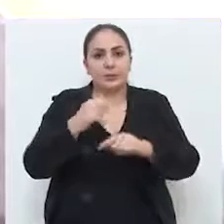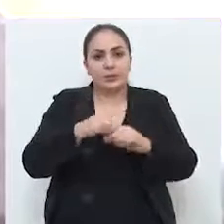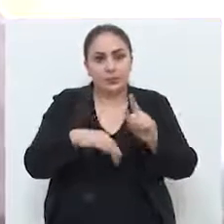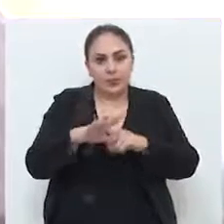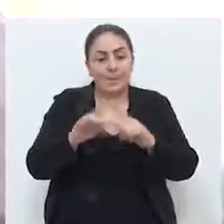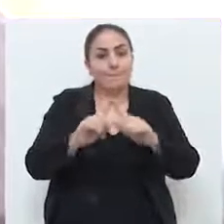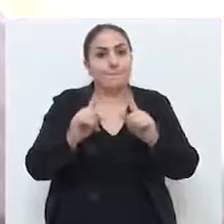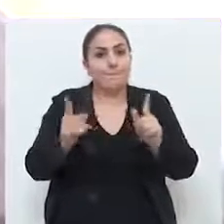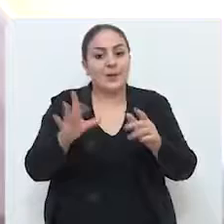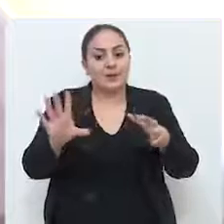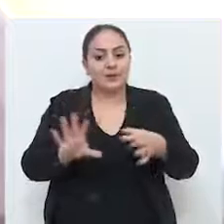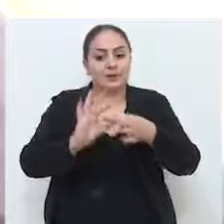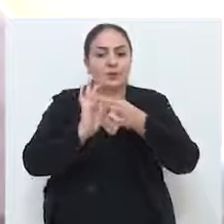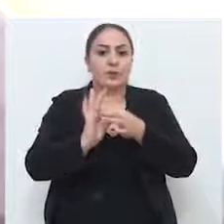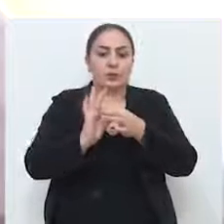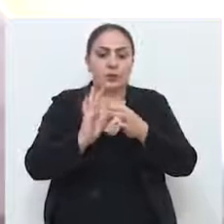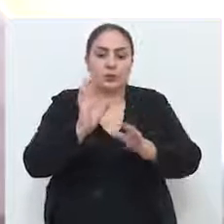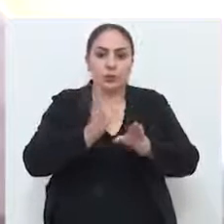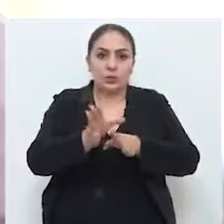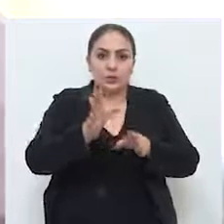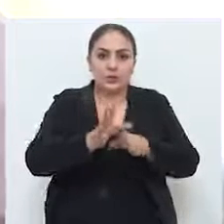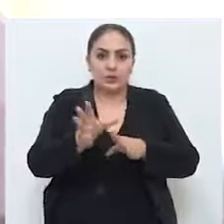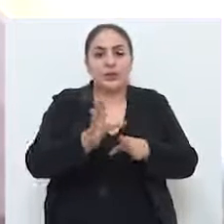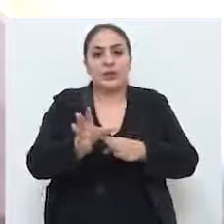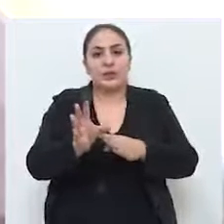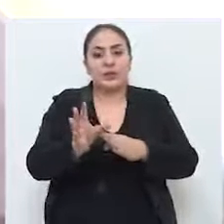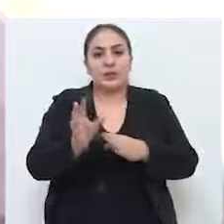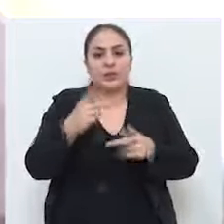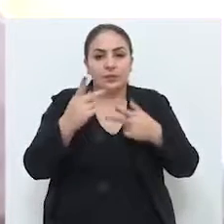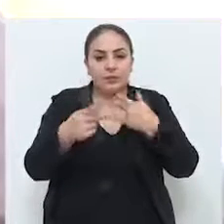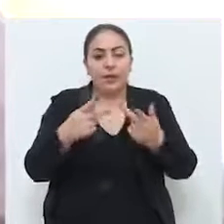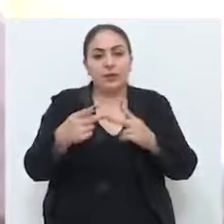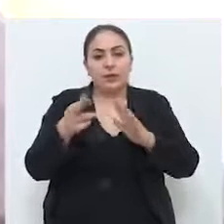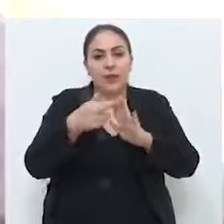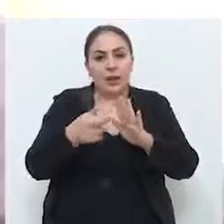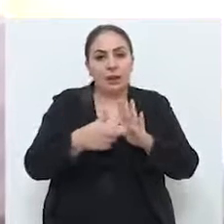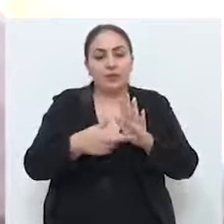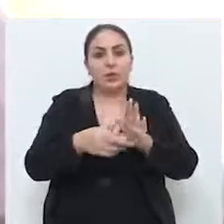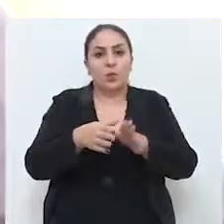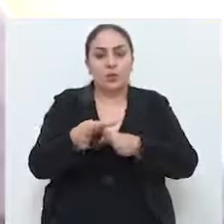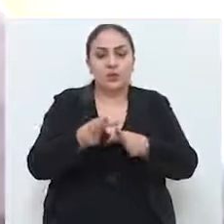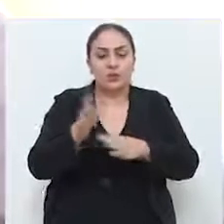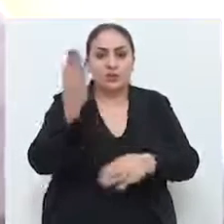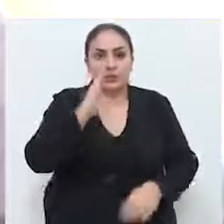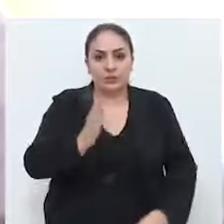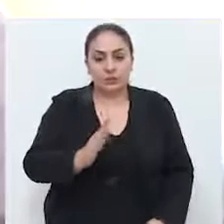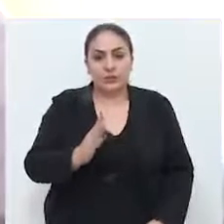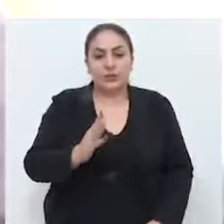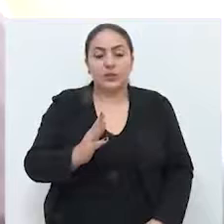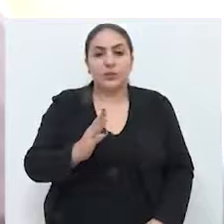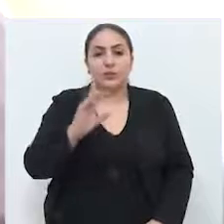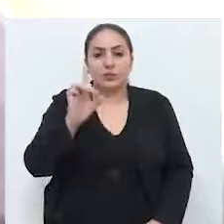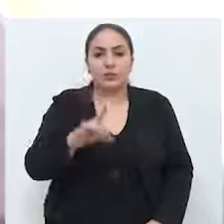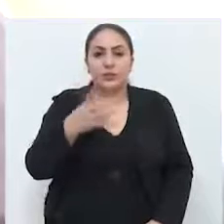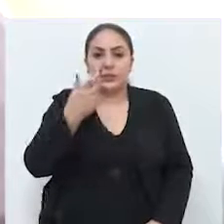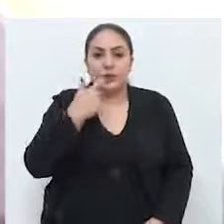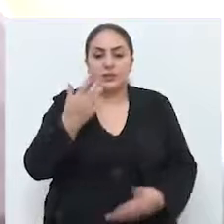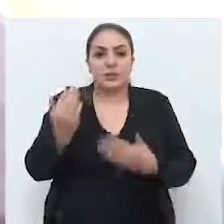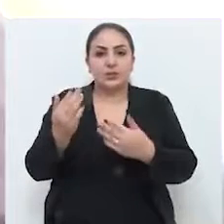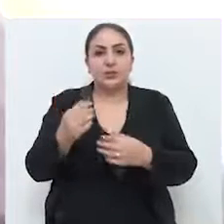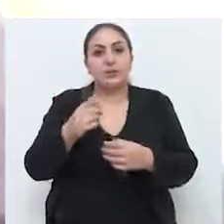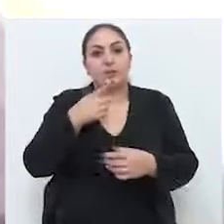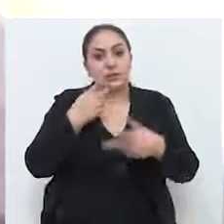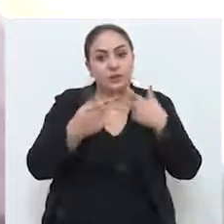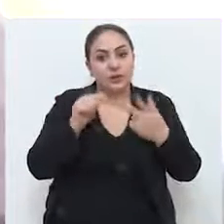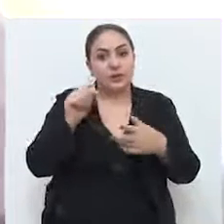de Assistência Social, mas a vinculação do Conselho Tutelar, o que diz e que rege o Conselho Nacional dos Direitos da Criança e do Adolescente,